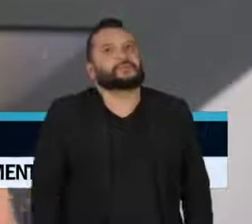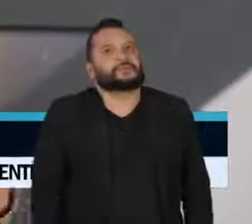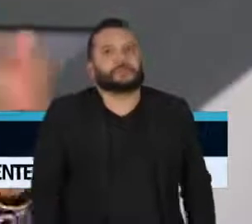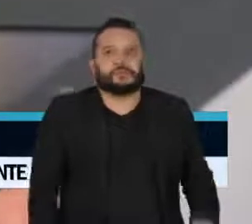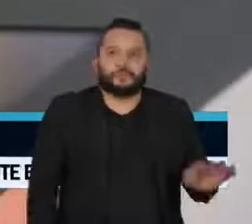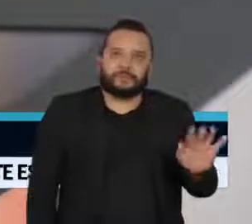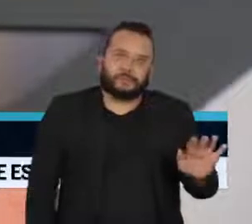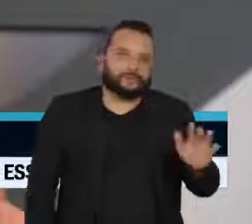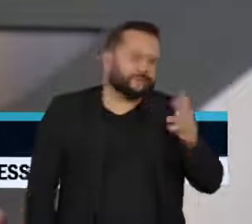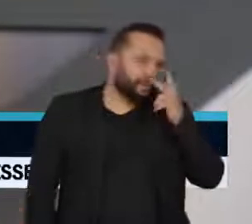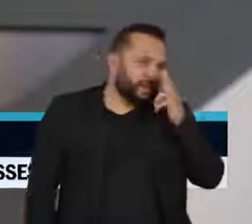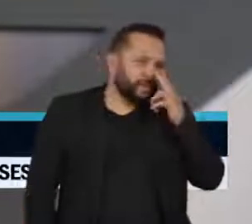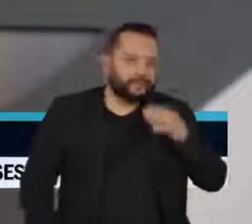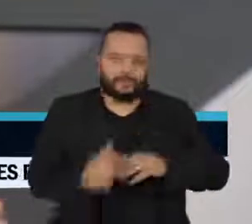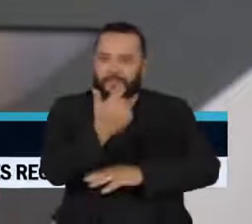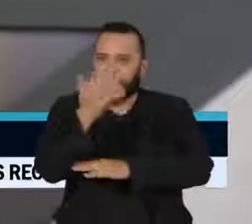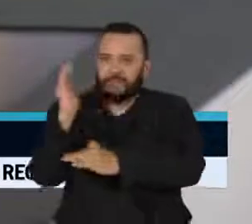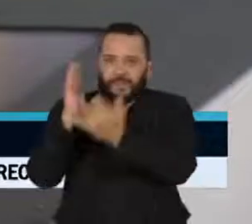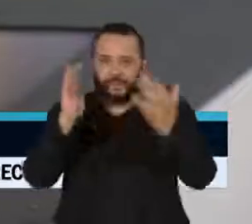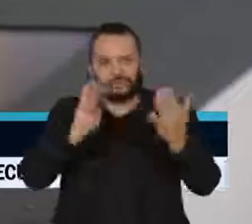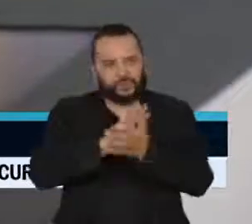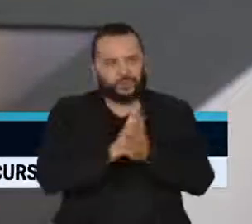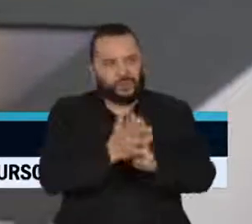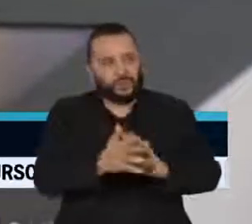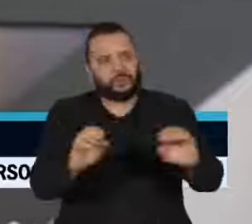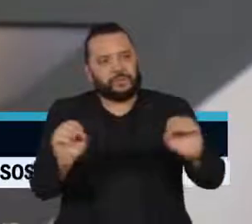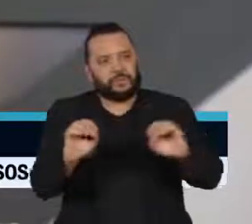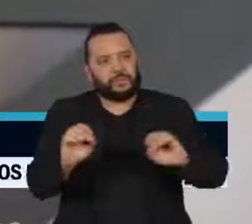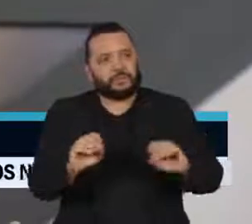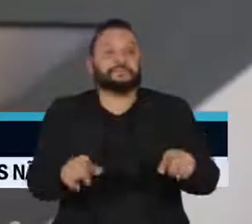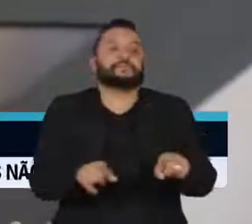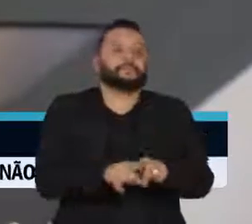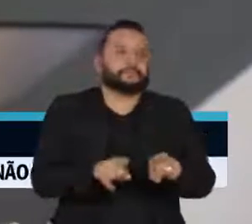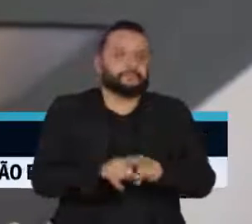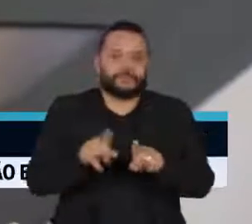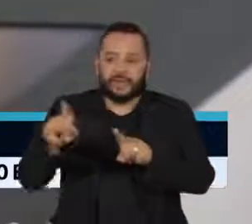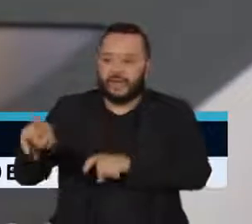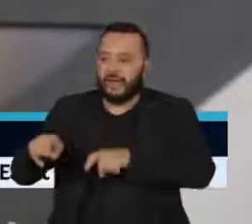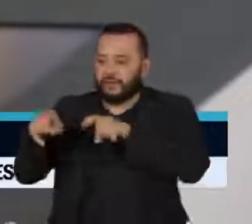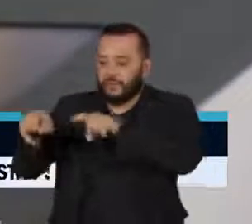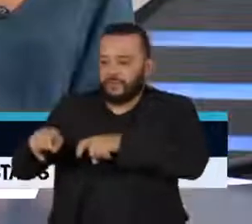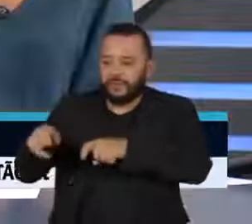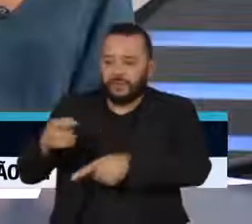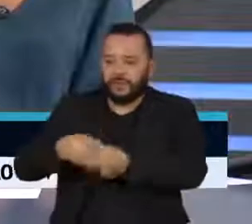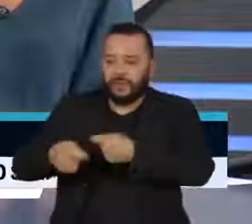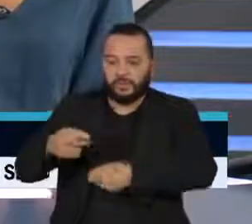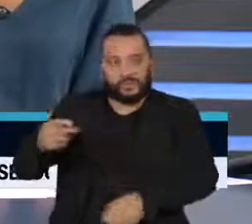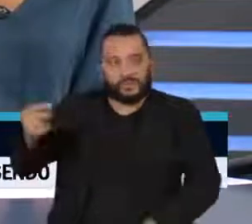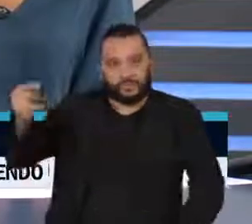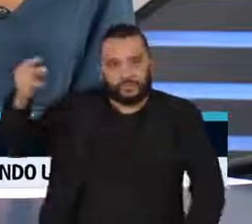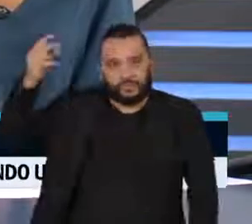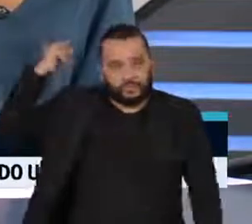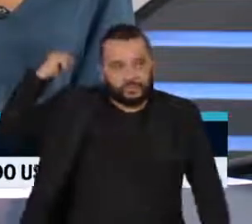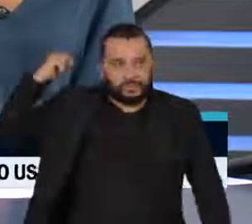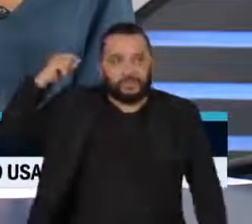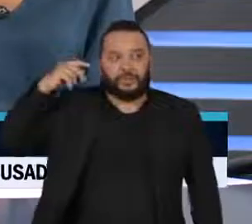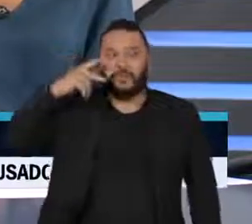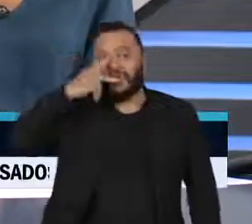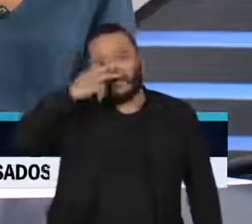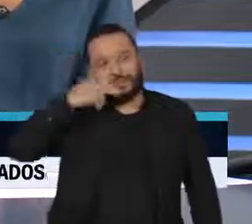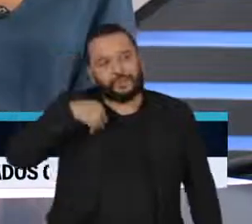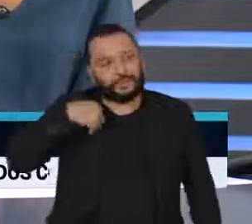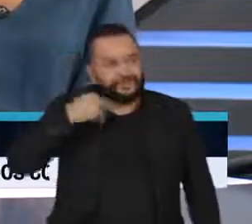que não um devasta, né, o meio ambiente, versus um agronegócio antigo. E a outra coisa, eu acho que ele está tentando fazer